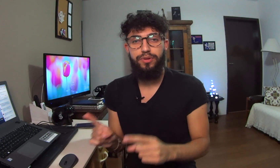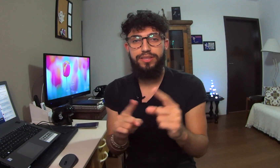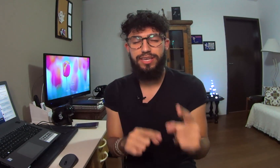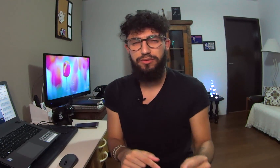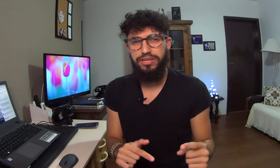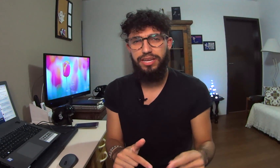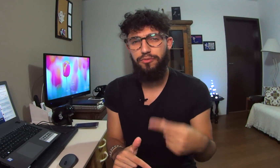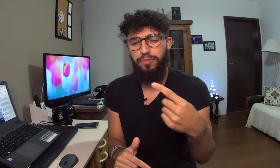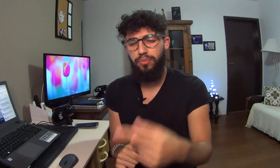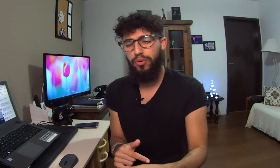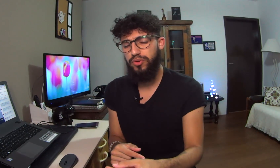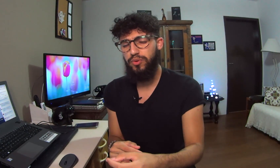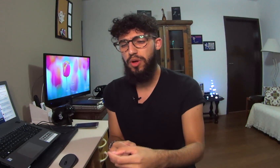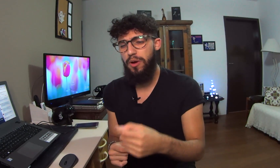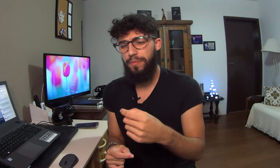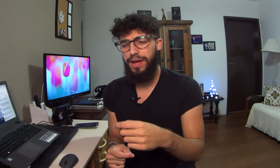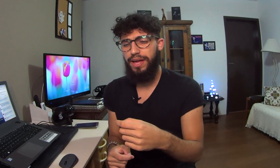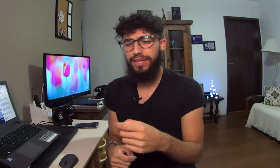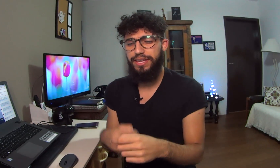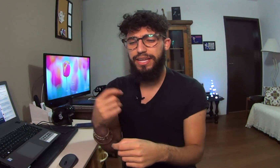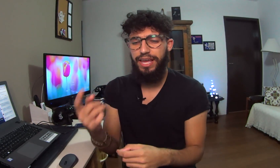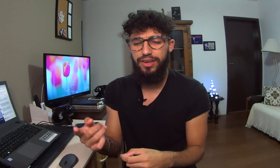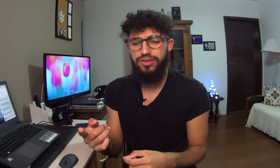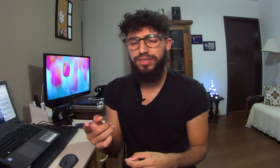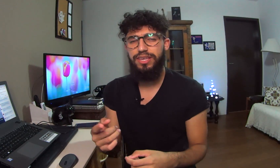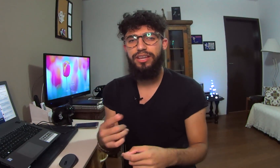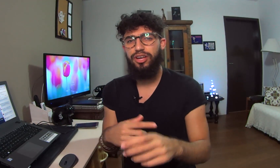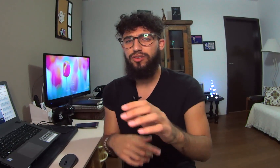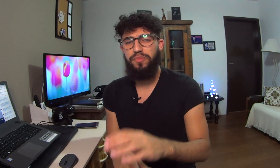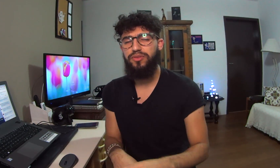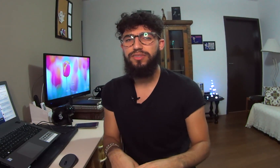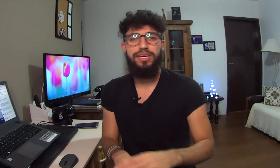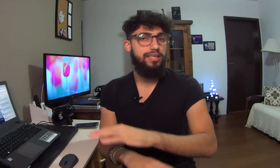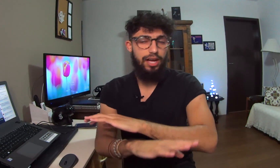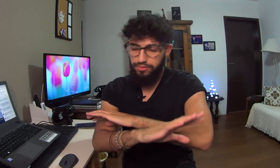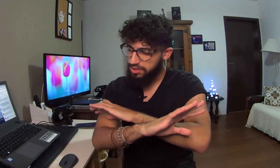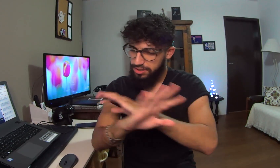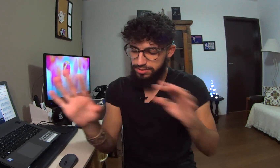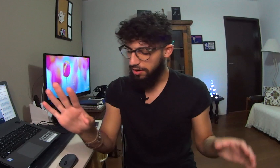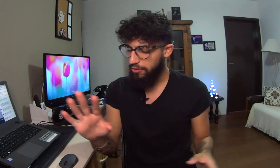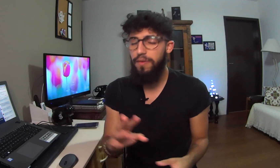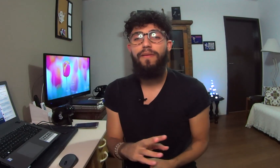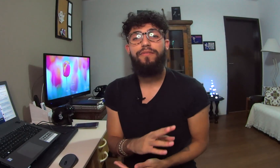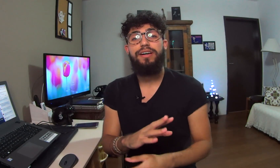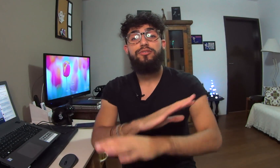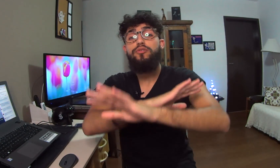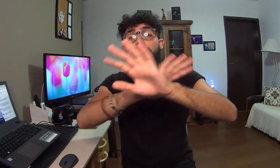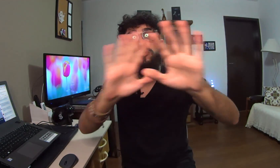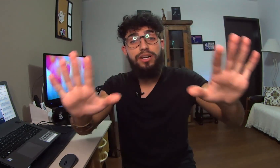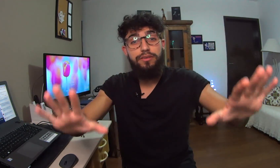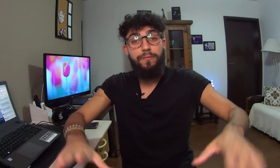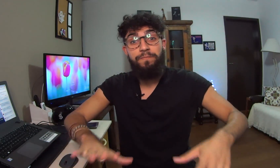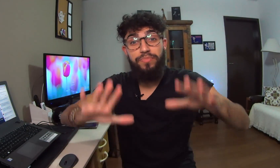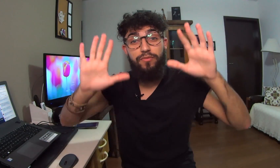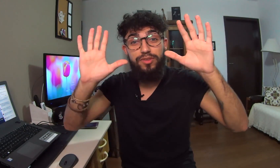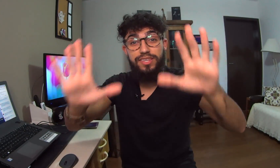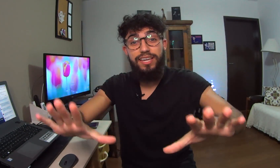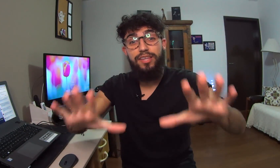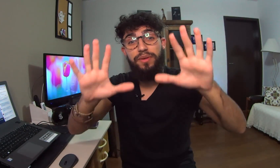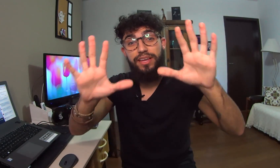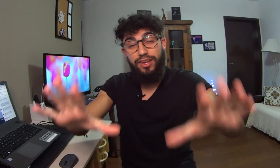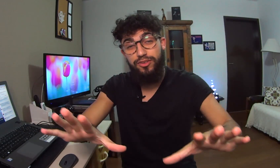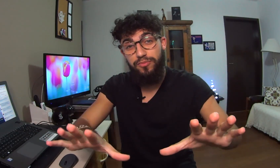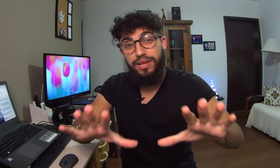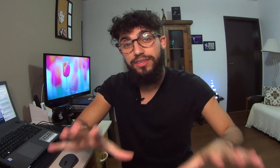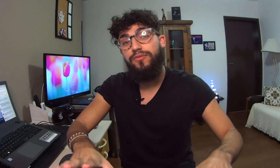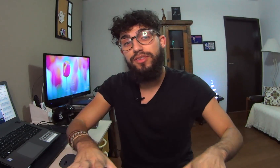governo dele, porque disseram que teriam imposto para igrejas e ele já começou a dizer que não. Fica todo mundo tranquilo. Você